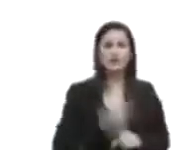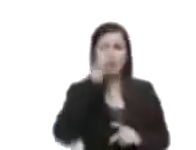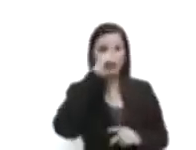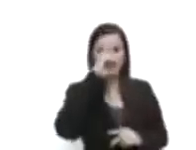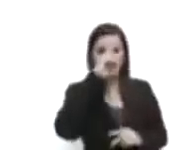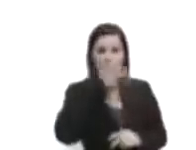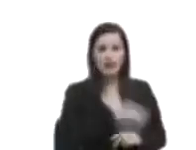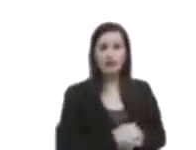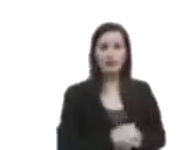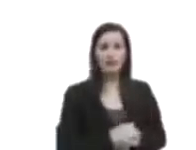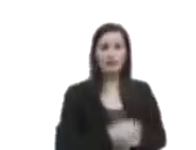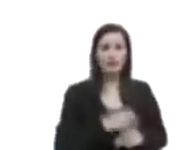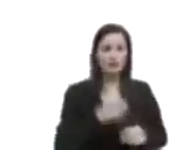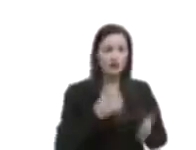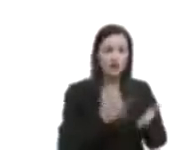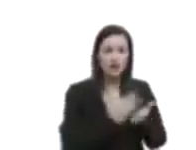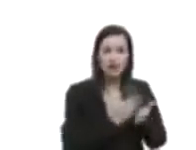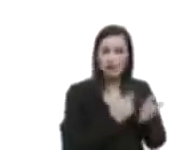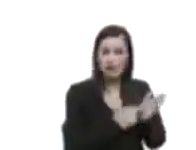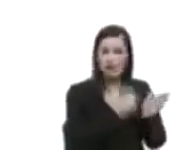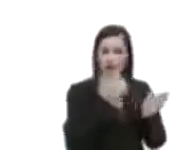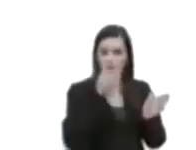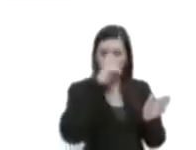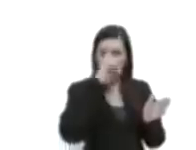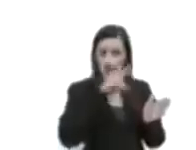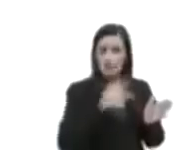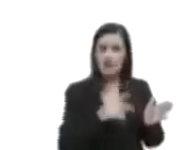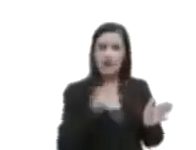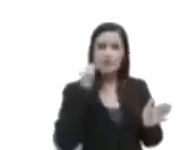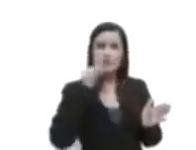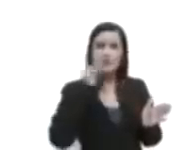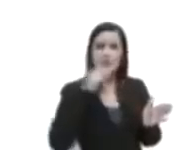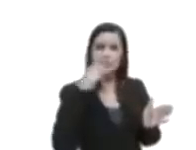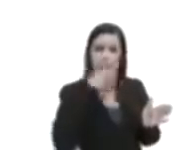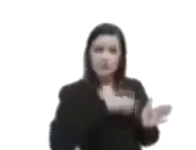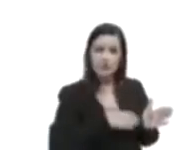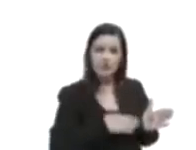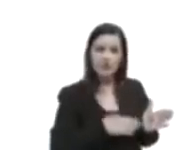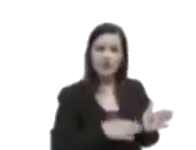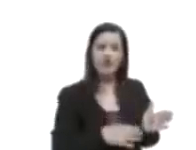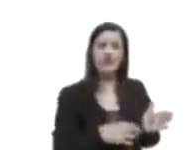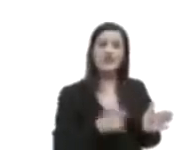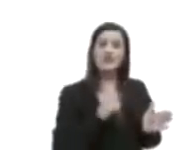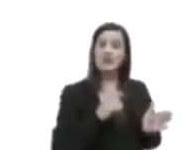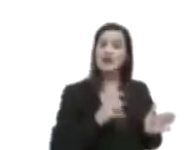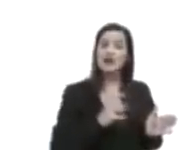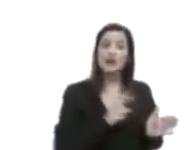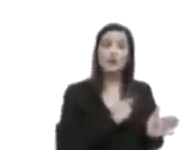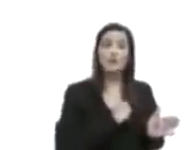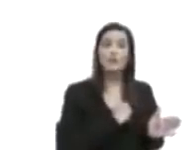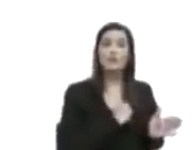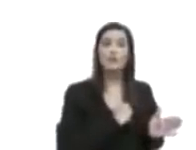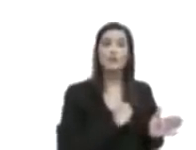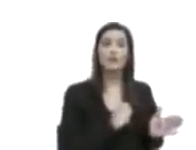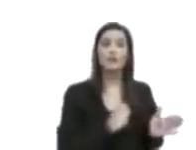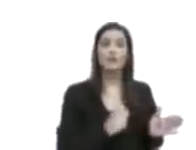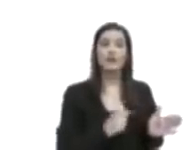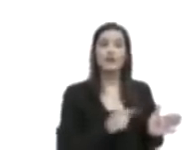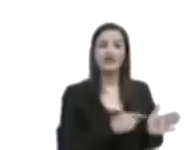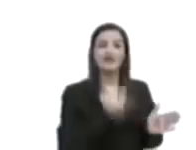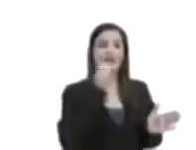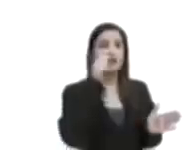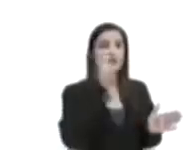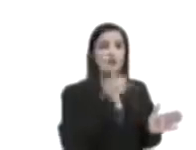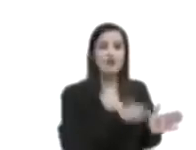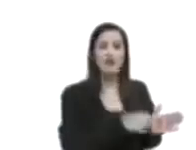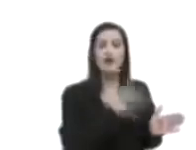prostituta? Quem muito amou, muito perdoou. Essa mulher me ama muito, porque